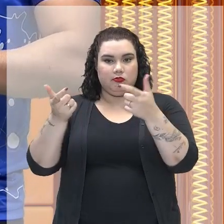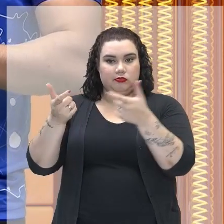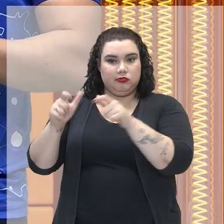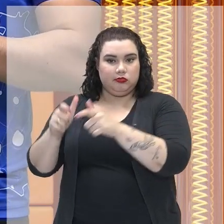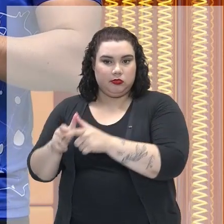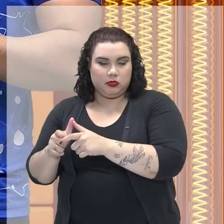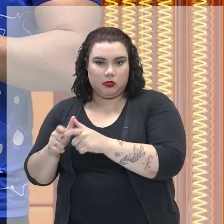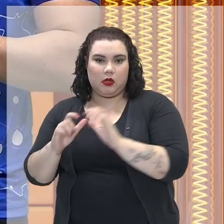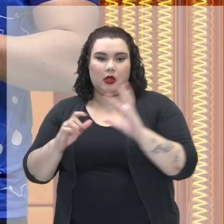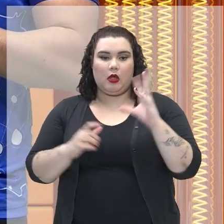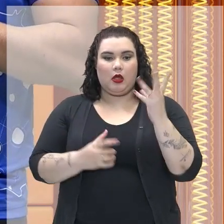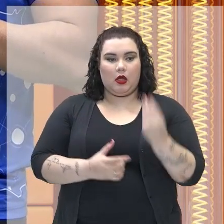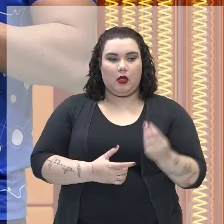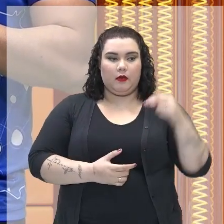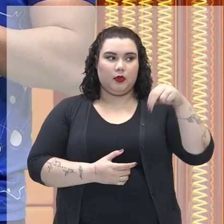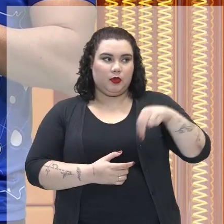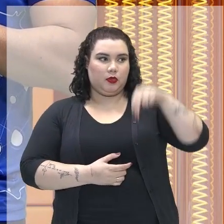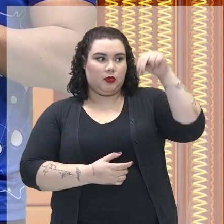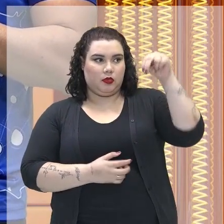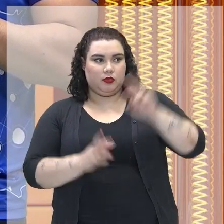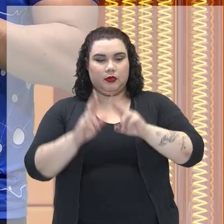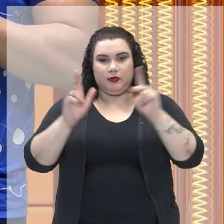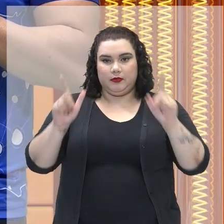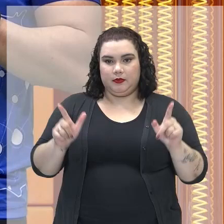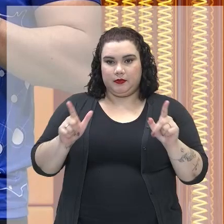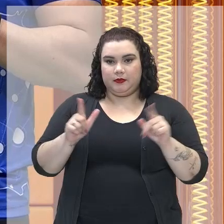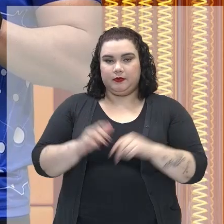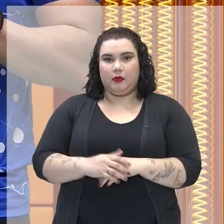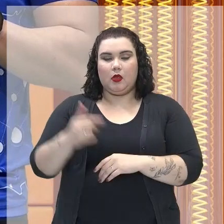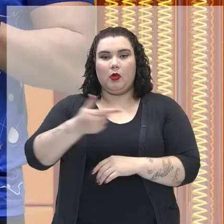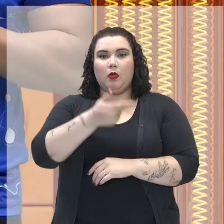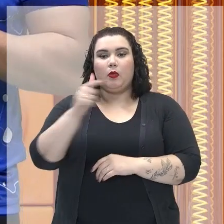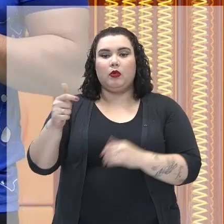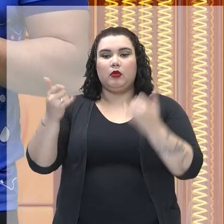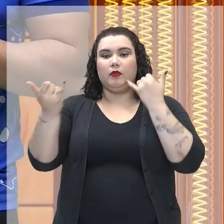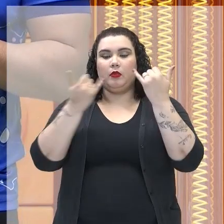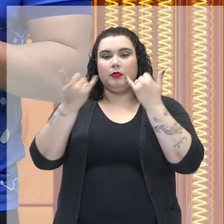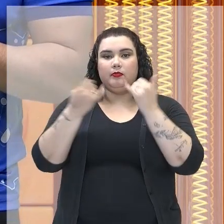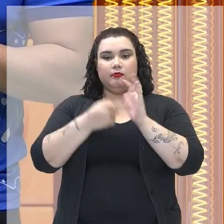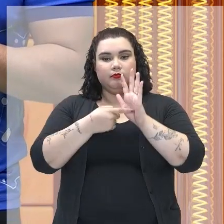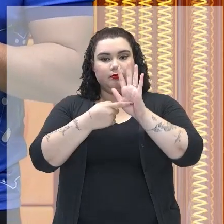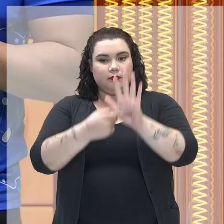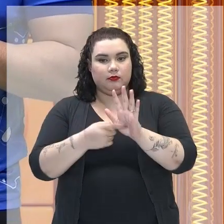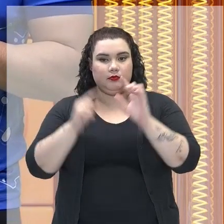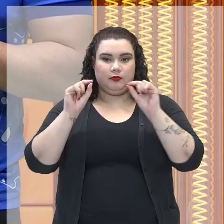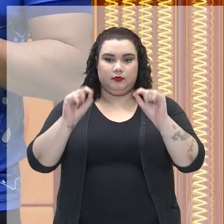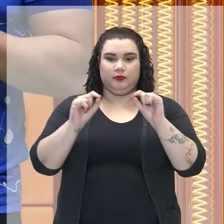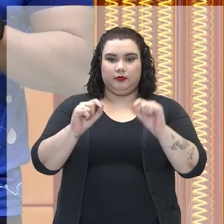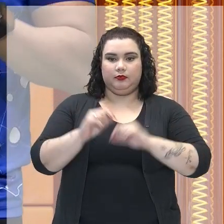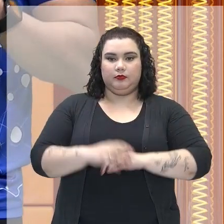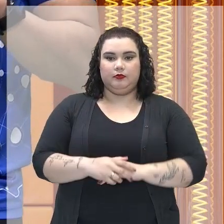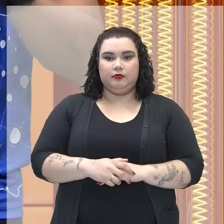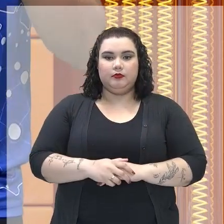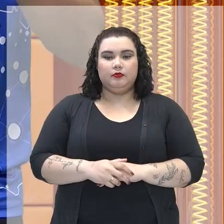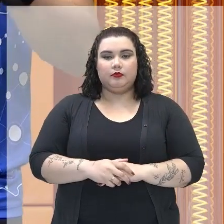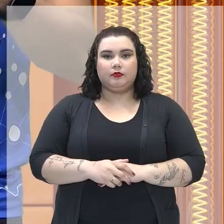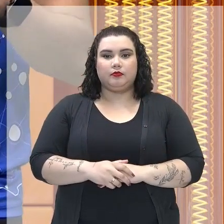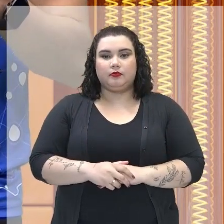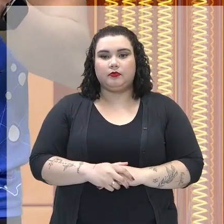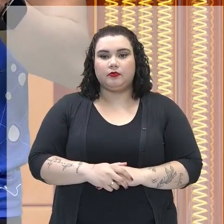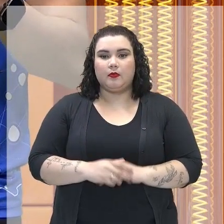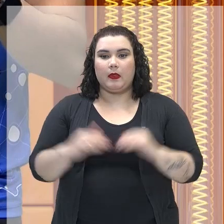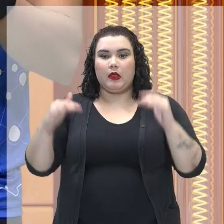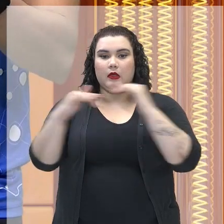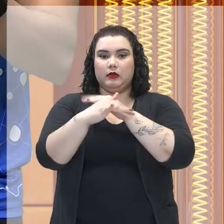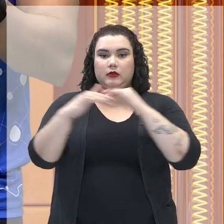do que a África setentrional ou a África do Norte. Outra coisa que eu gostaria de destacar aqui com vocês é que as cidades